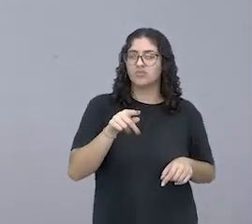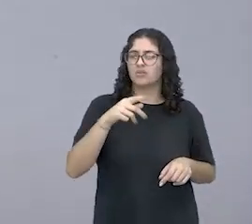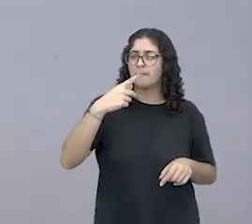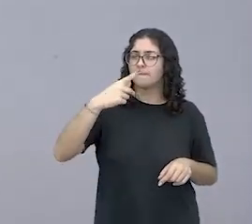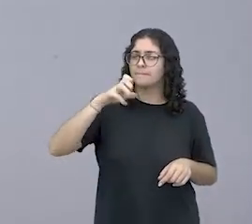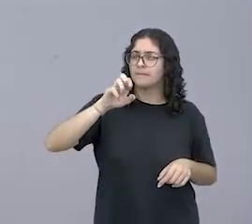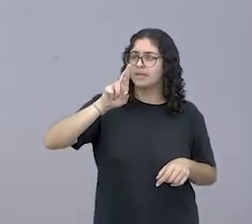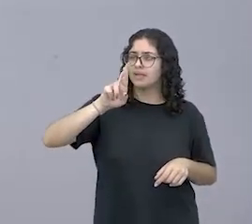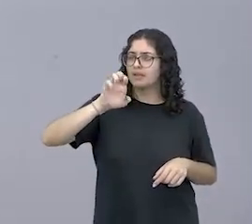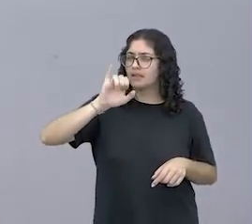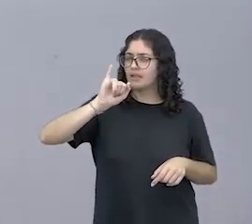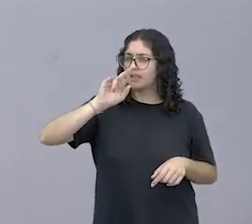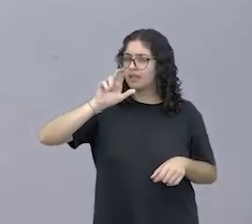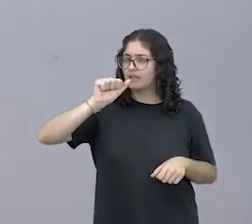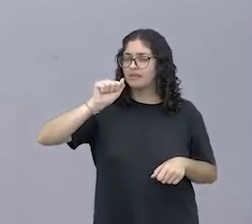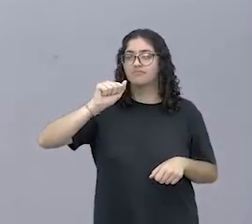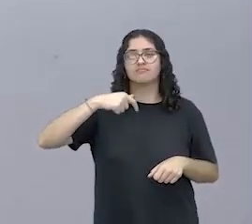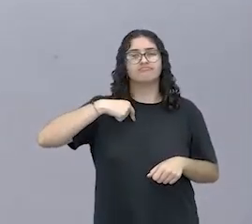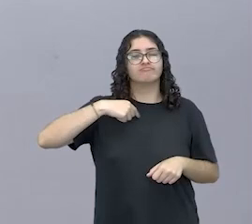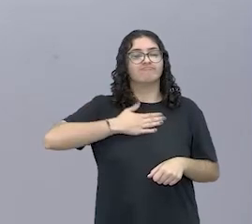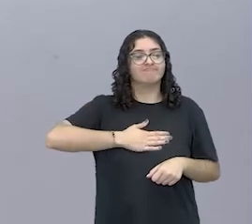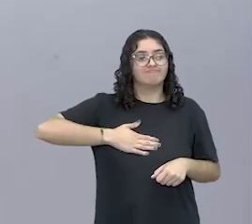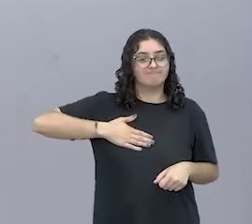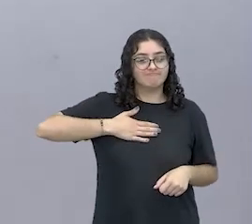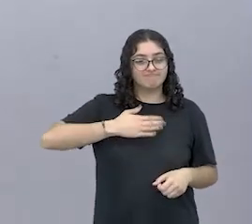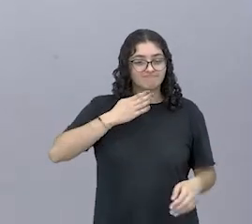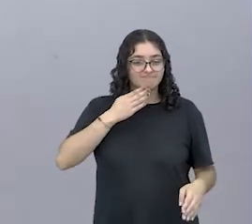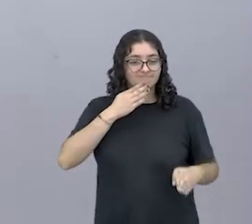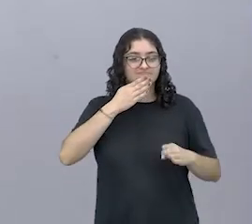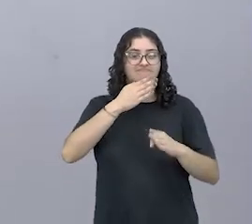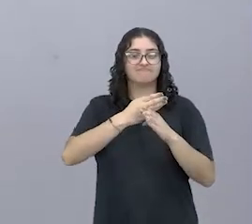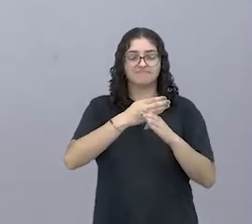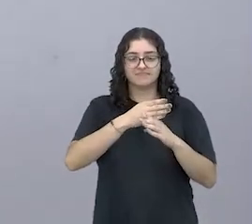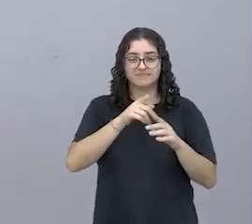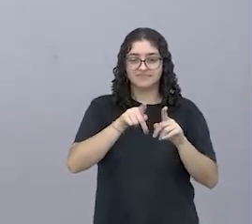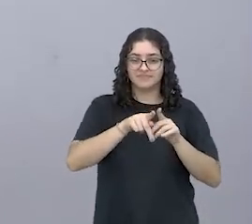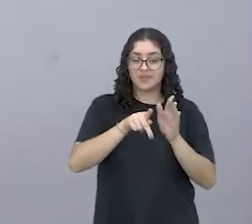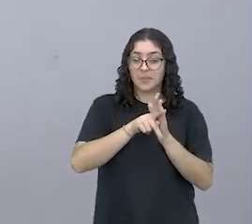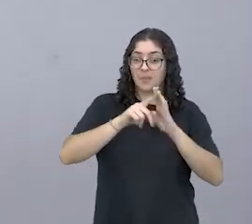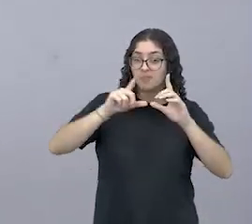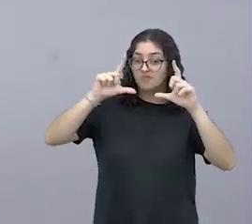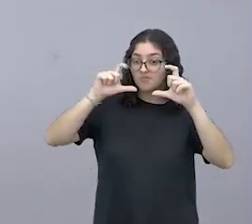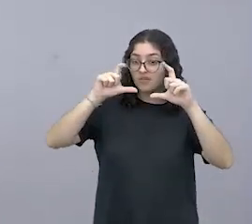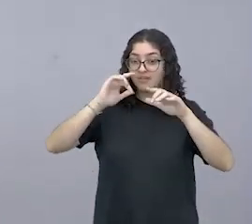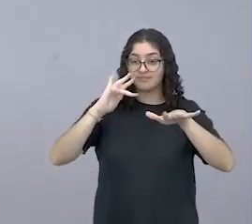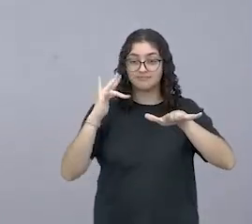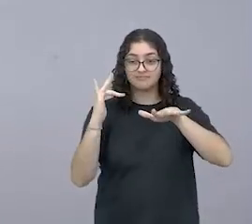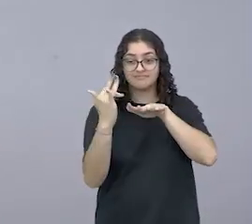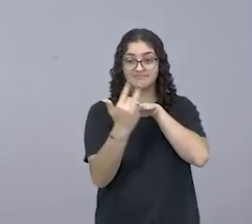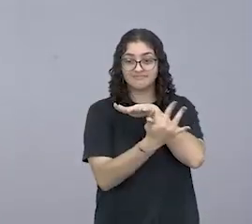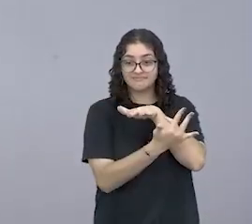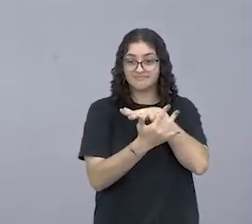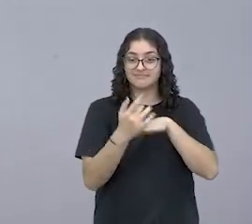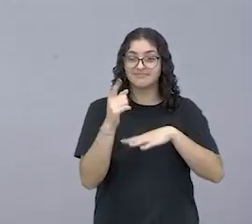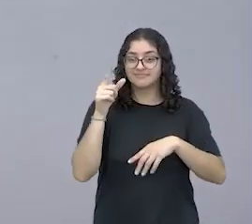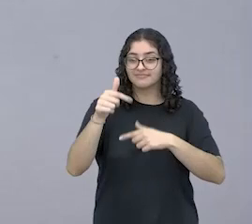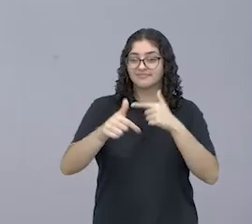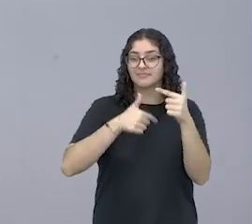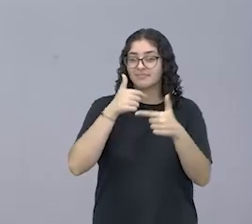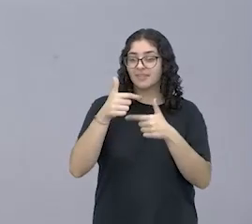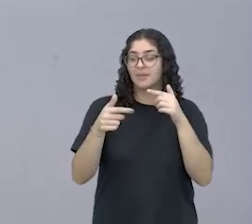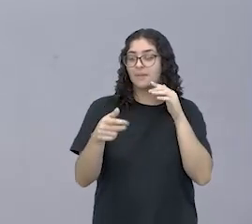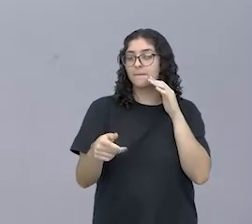aí, que eu tive o prazer, né, de ver aí algumas fotos nas redes sociais dele, que ele já estava trabalhando aí